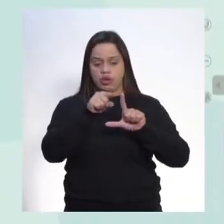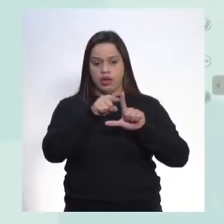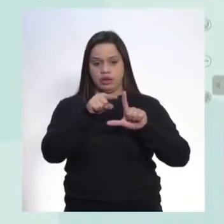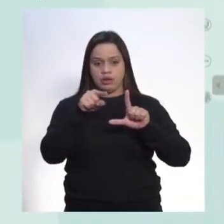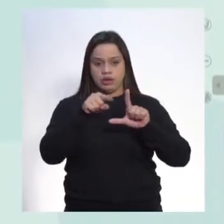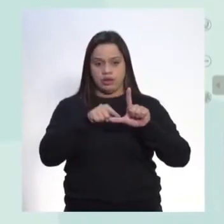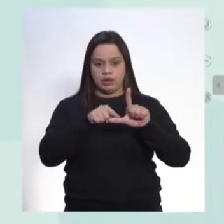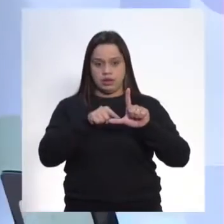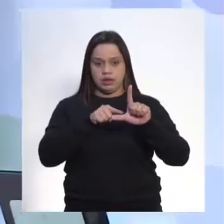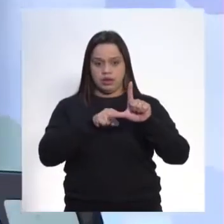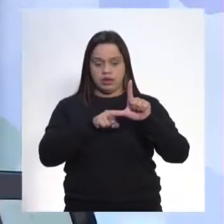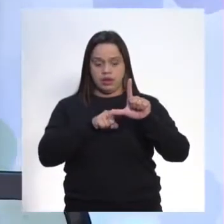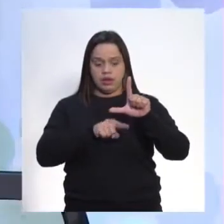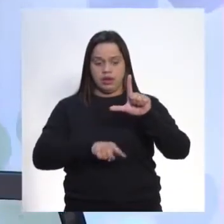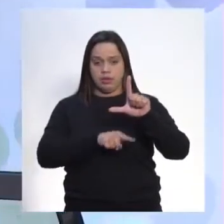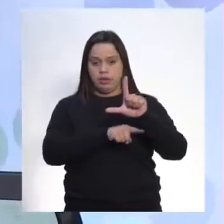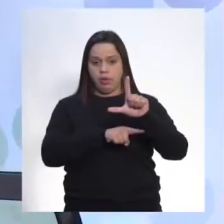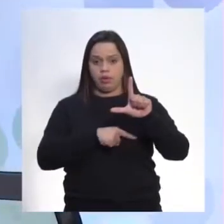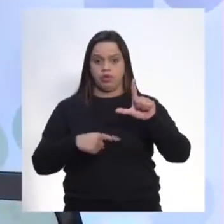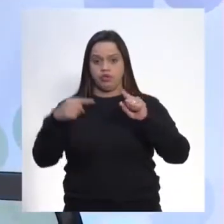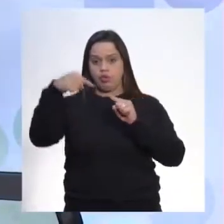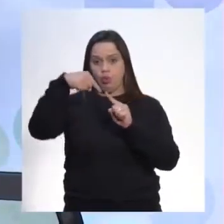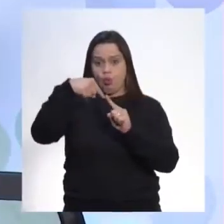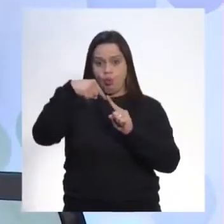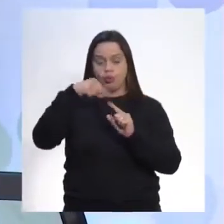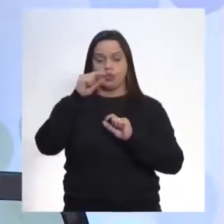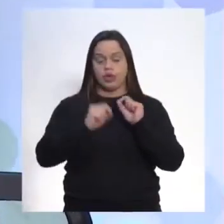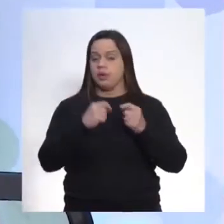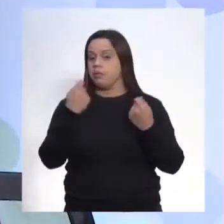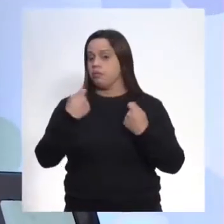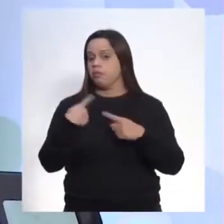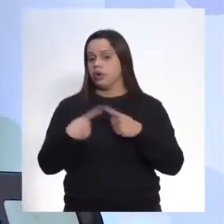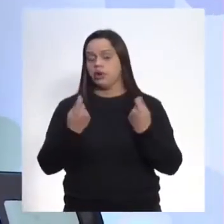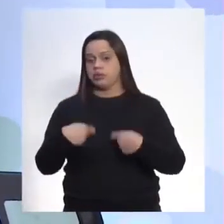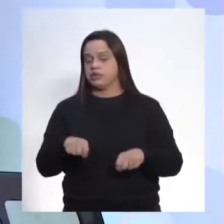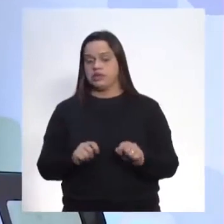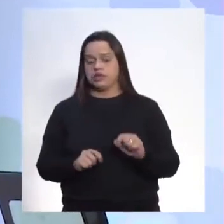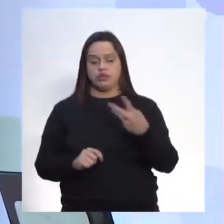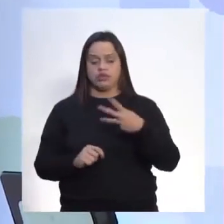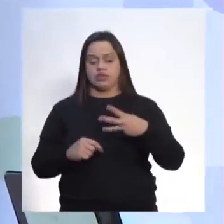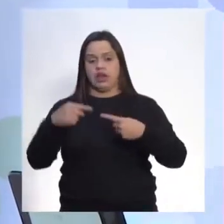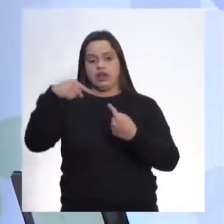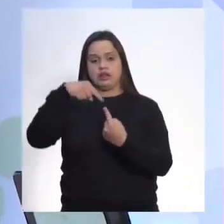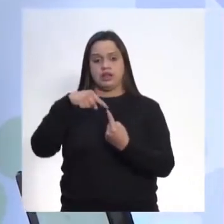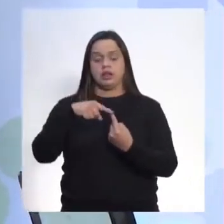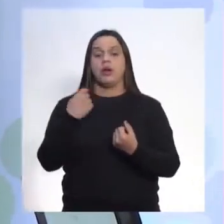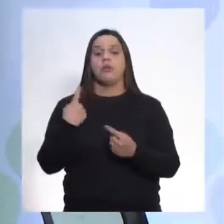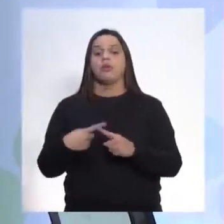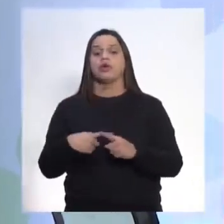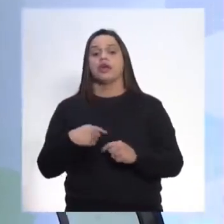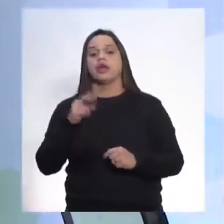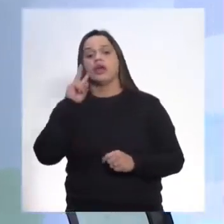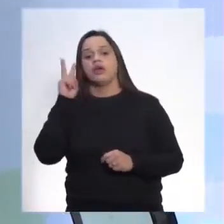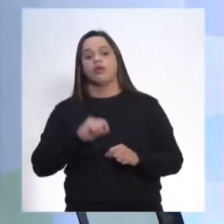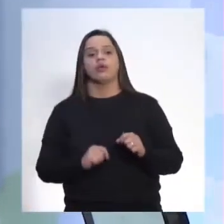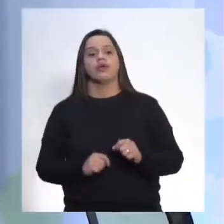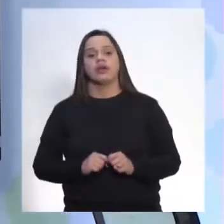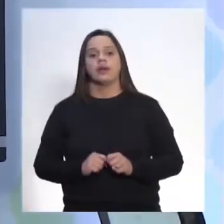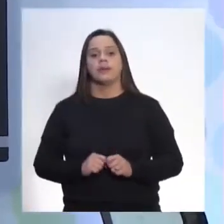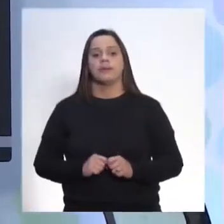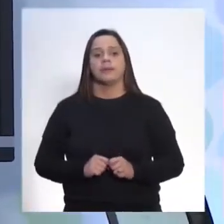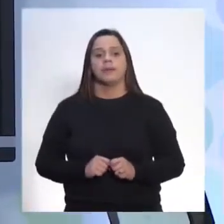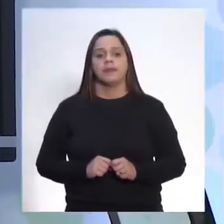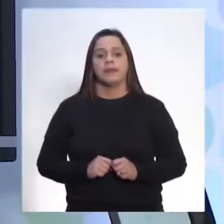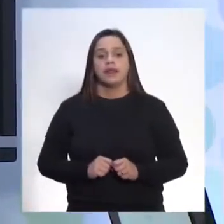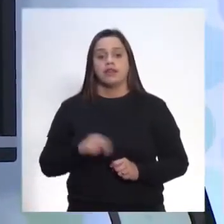precisa dos 3 pontos para formar essa reta, tá bem? Se você unir, por exemplo, o ponto de coordenadas menos 1, menos 3 e